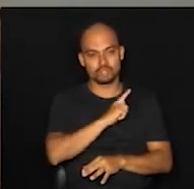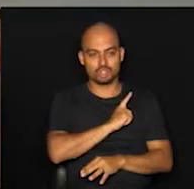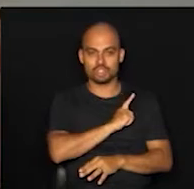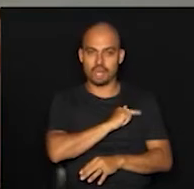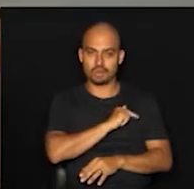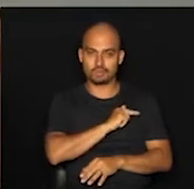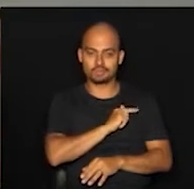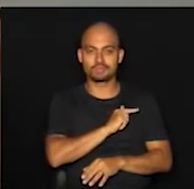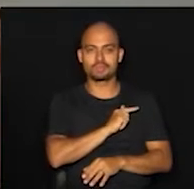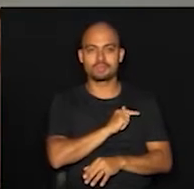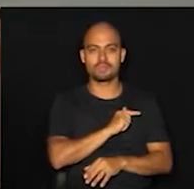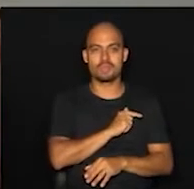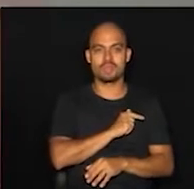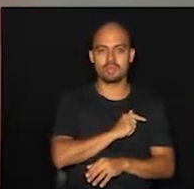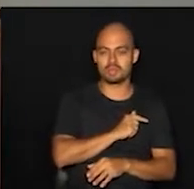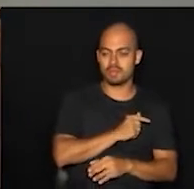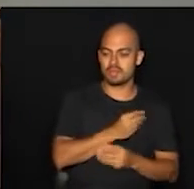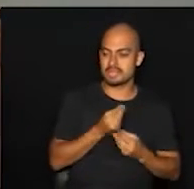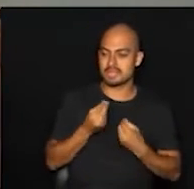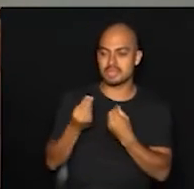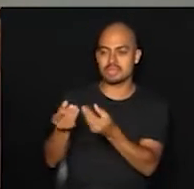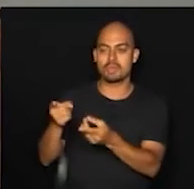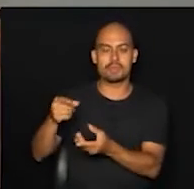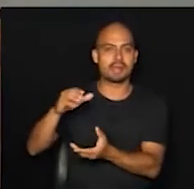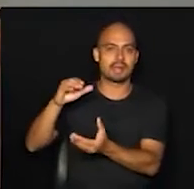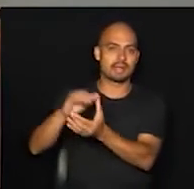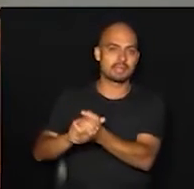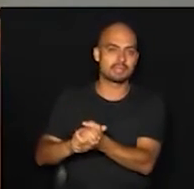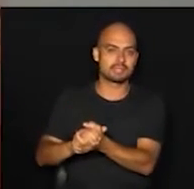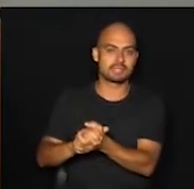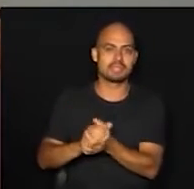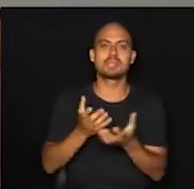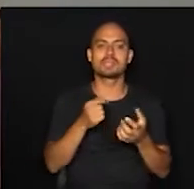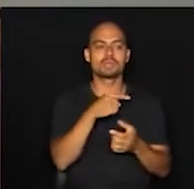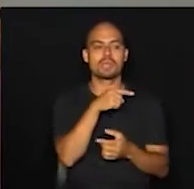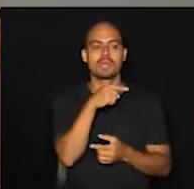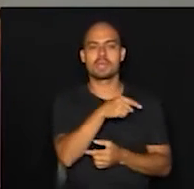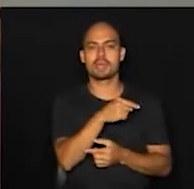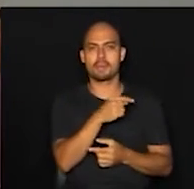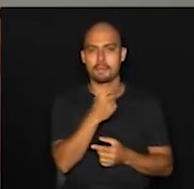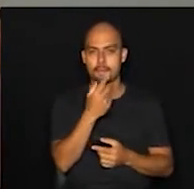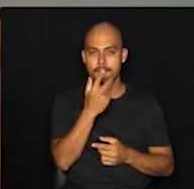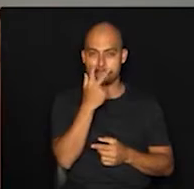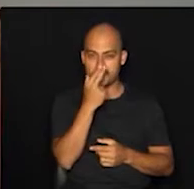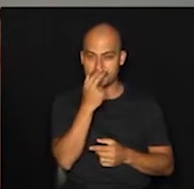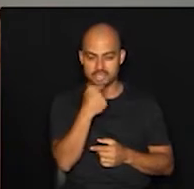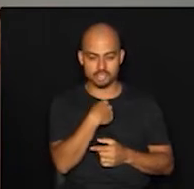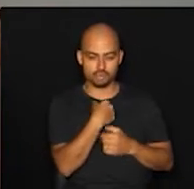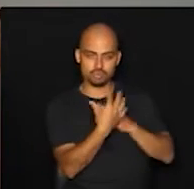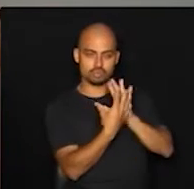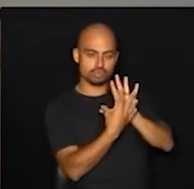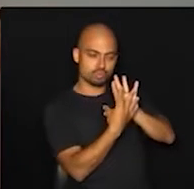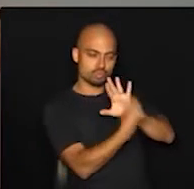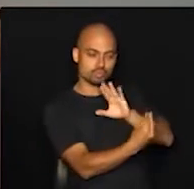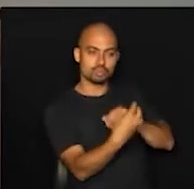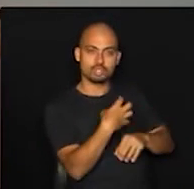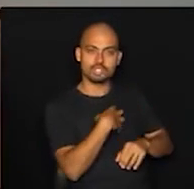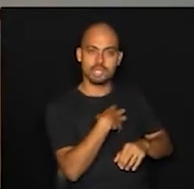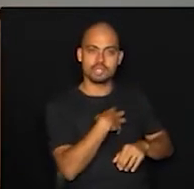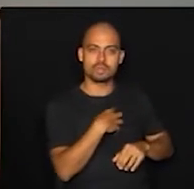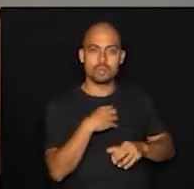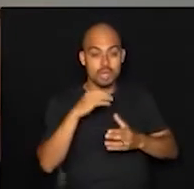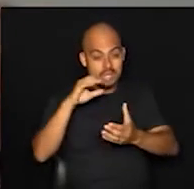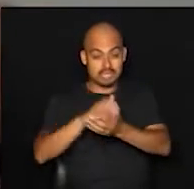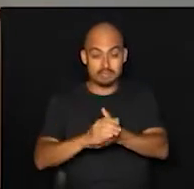dele, ele quis que esse genro se amoldasse à pessoa dele, ficasse parecido com ele, para que então o casamento fosse perfeito. E, de